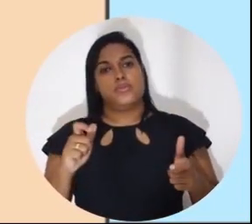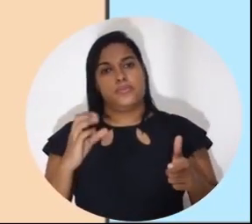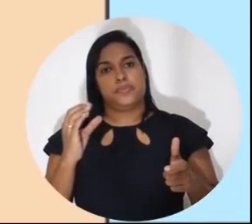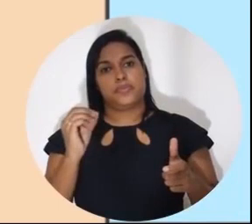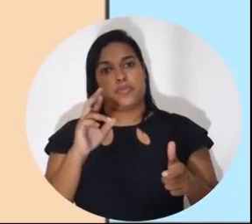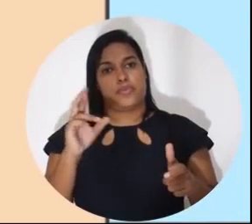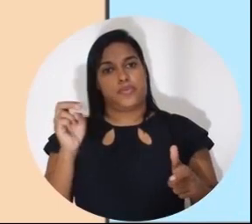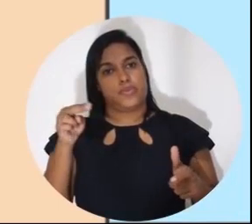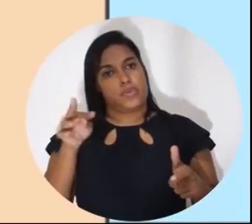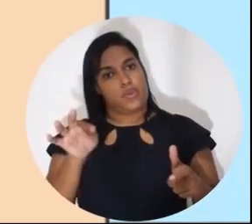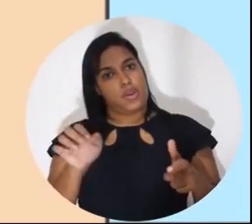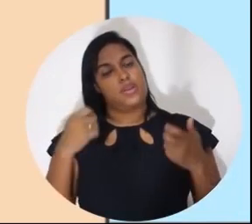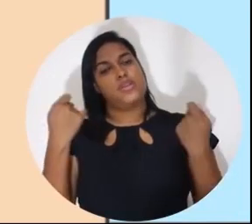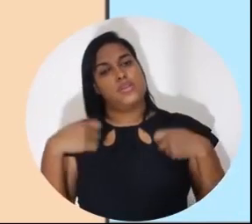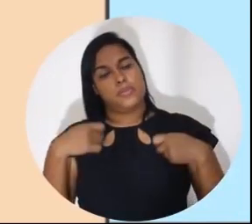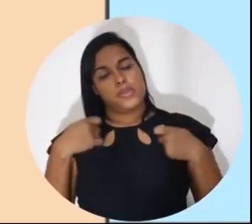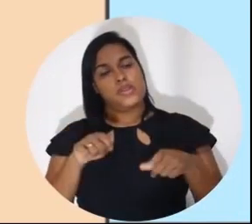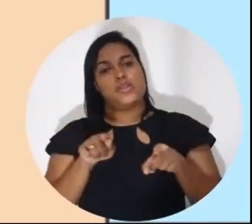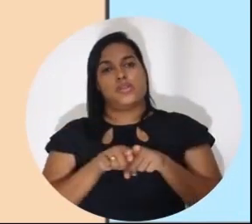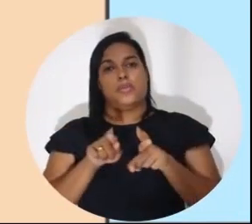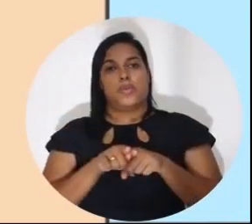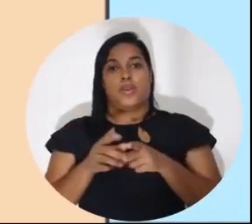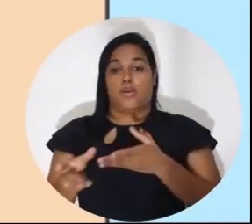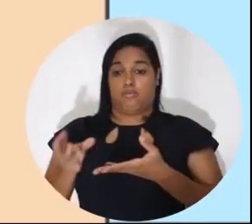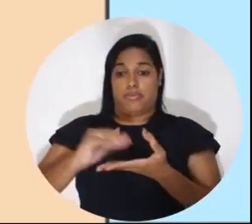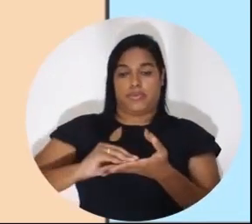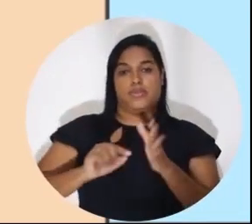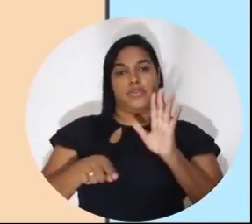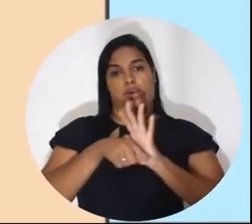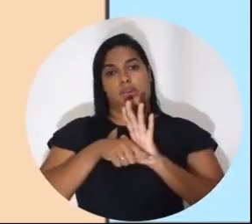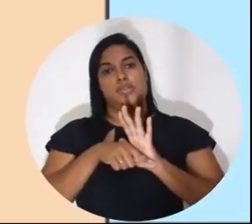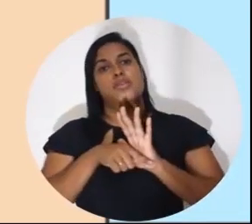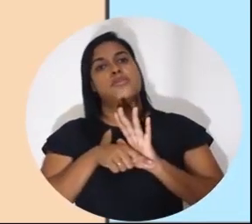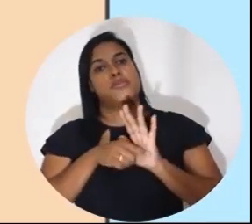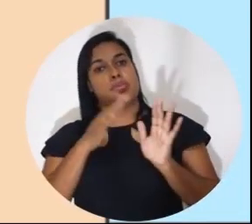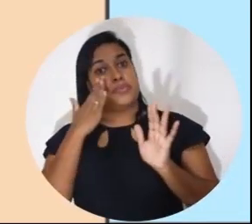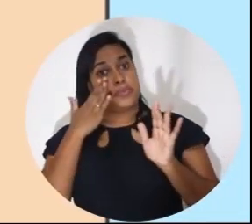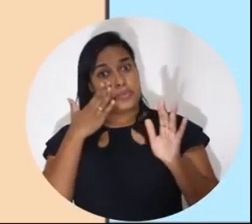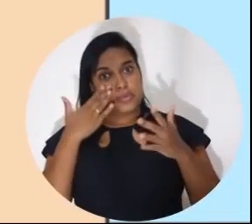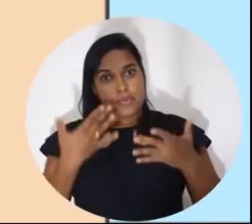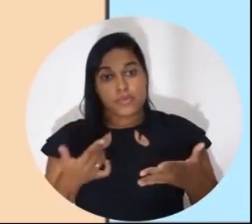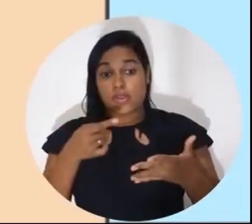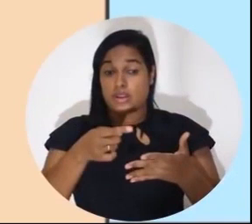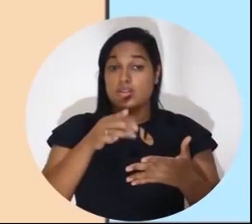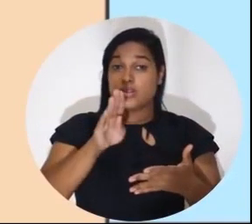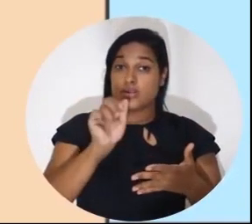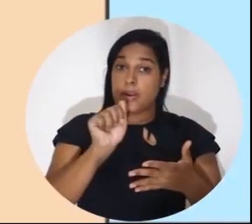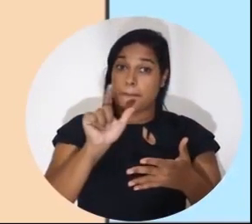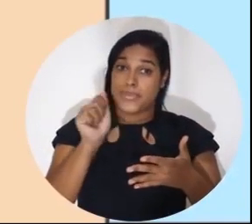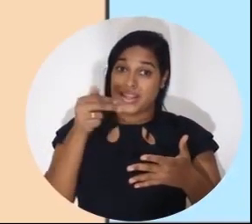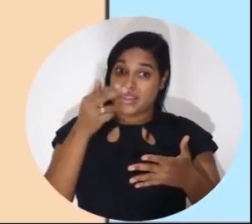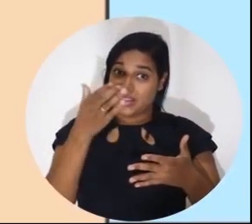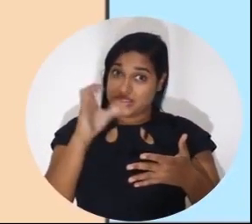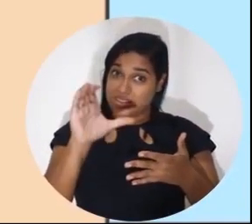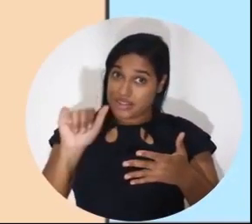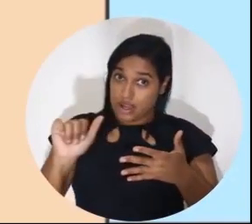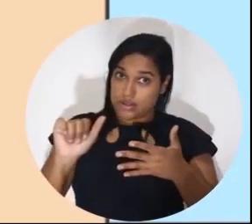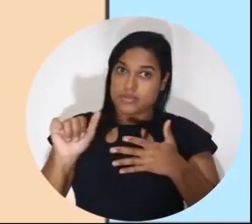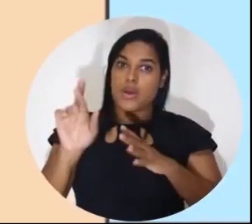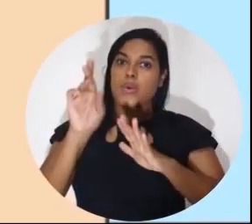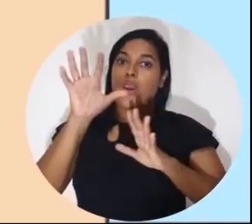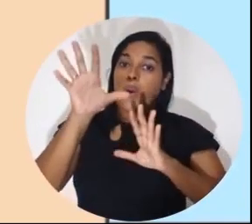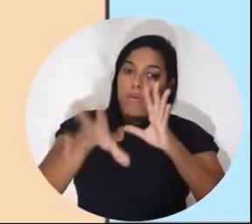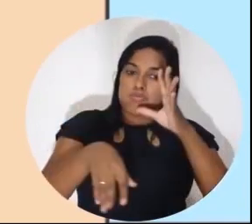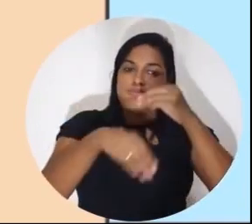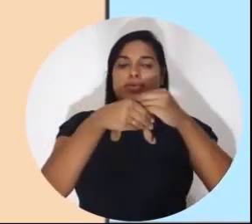correntes seja debitada. Entra, portanto, com um sinal negativo. Assim, a balança comercial é o resultado líquido